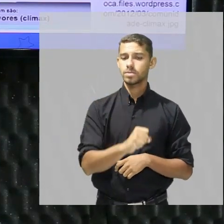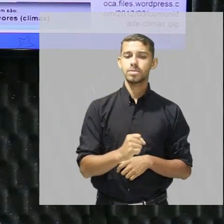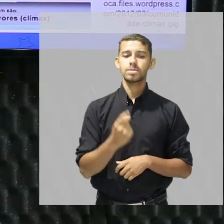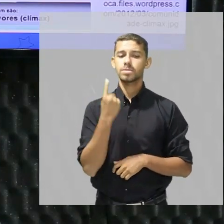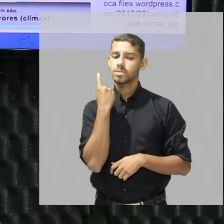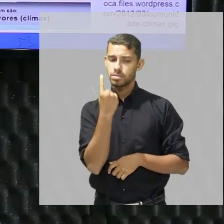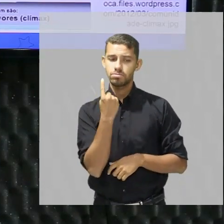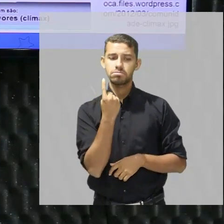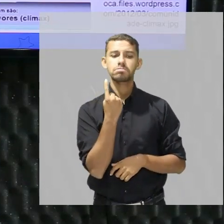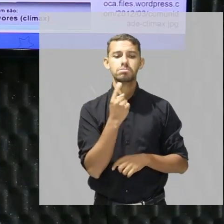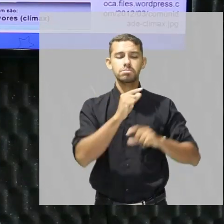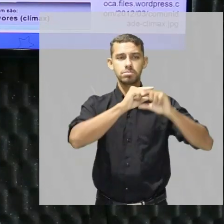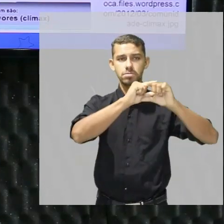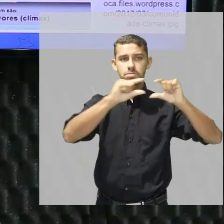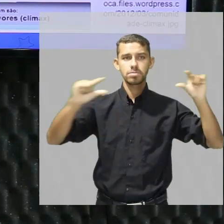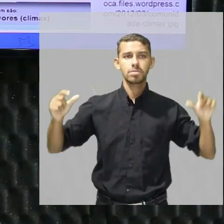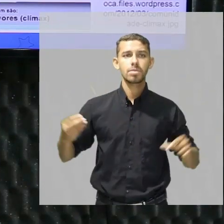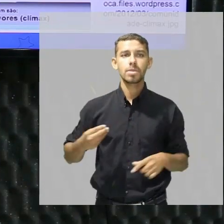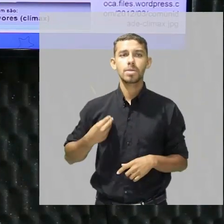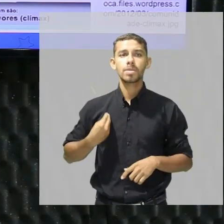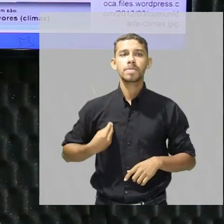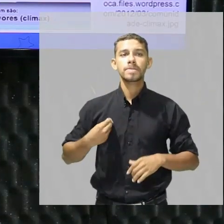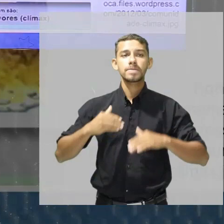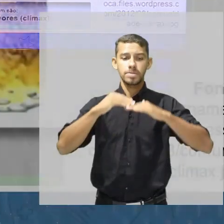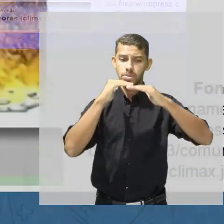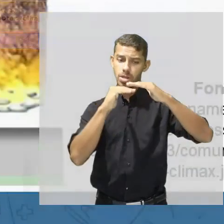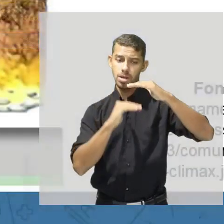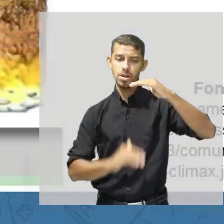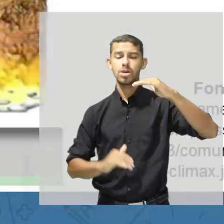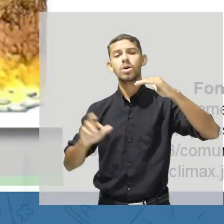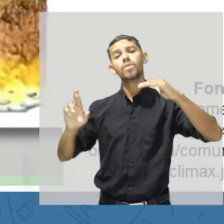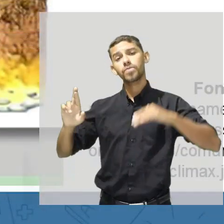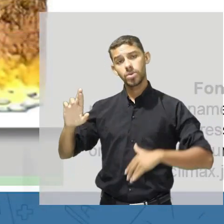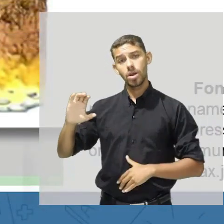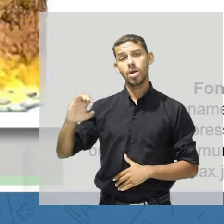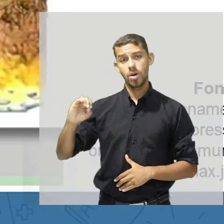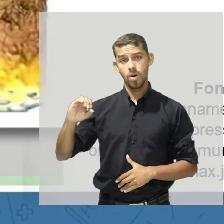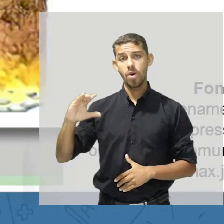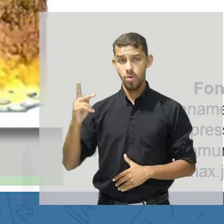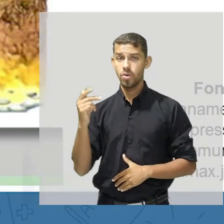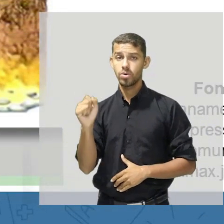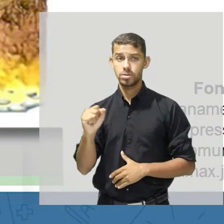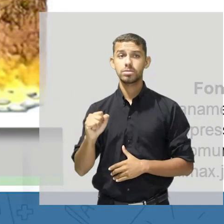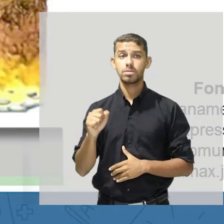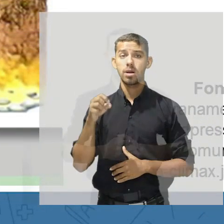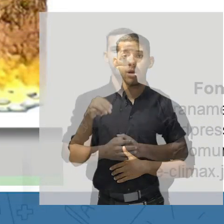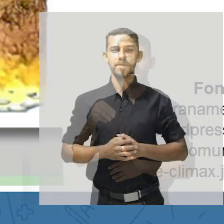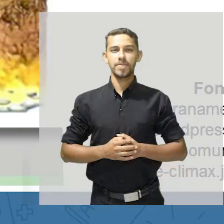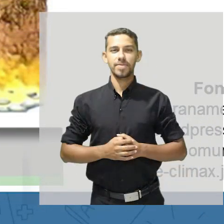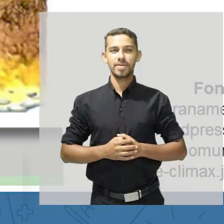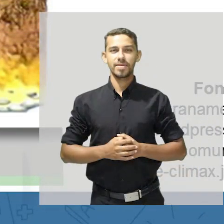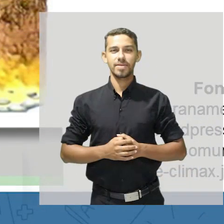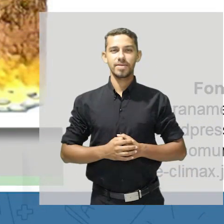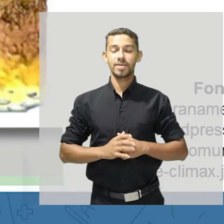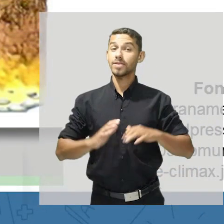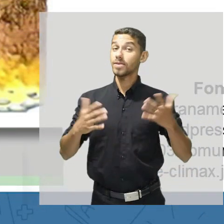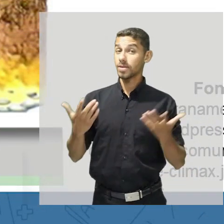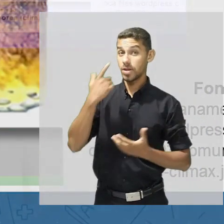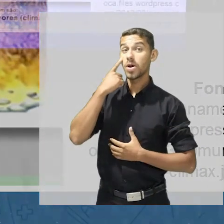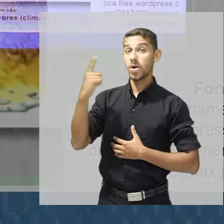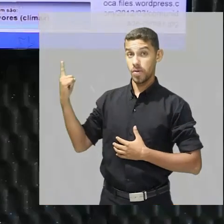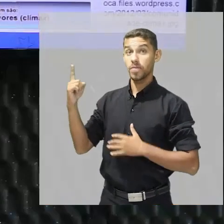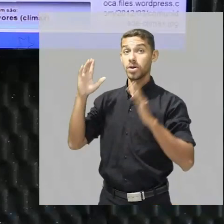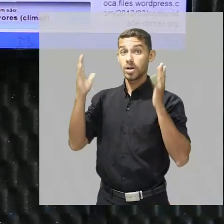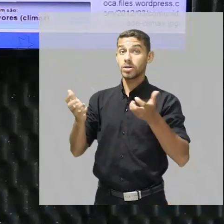ela está passando a existir aqui, e logo abaixo nós já temos aqui a rocha matriz, tá, pessoal? Então, pessoal,